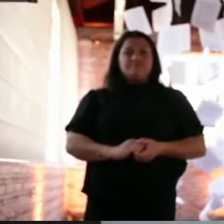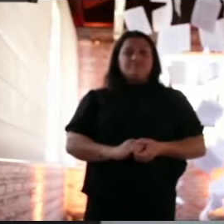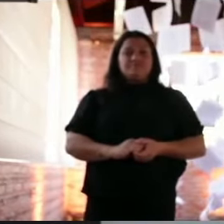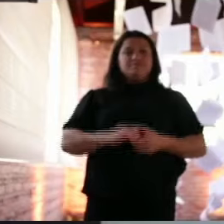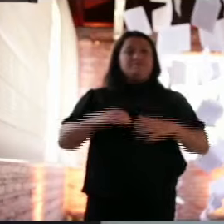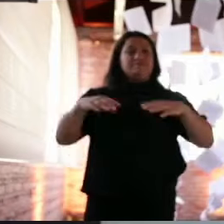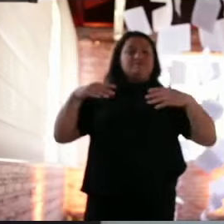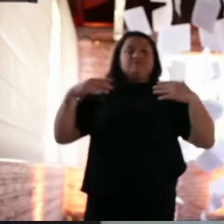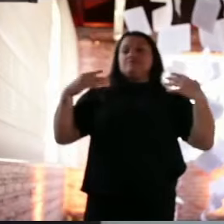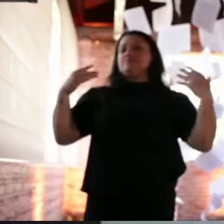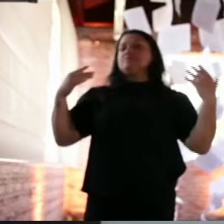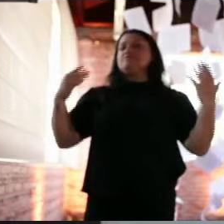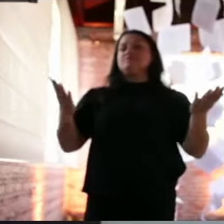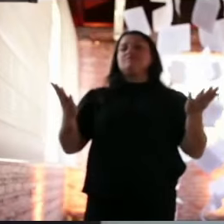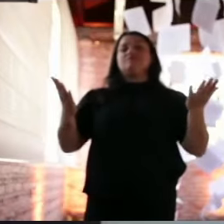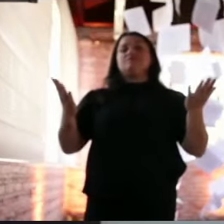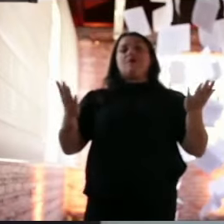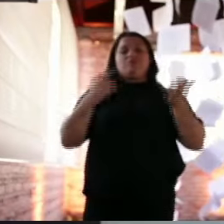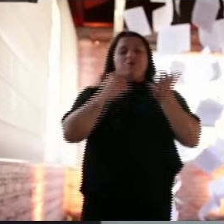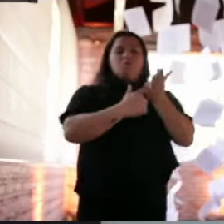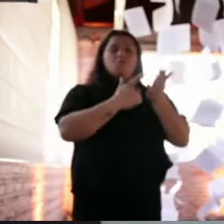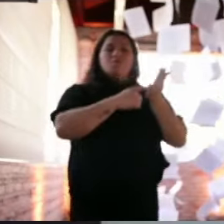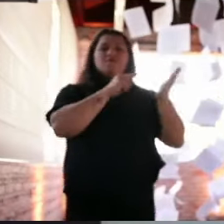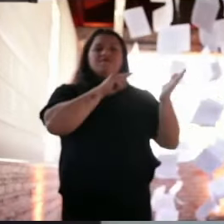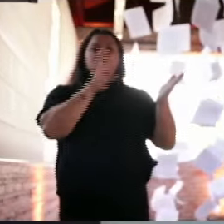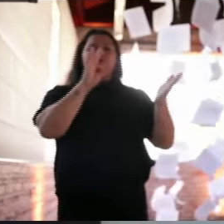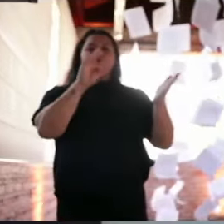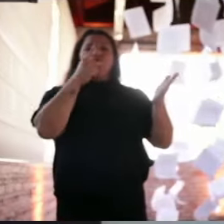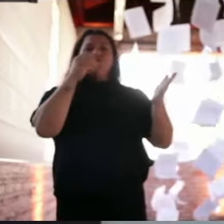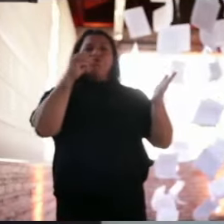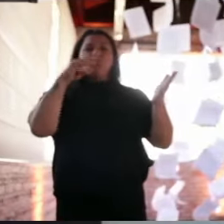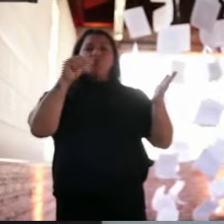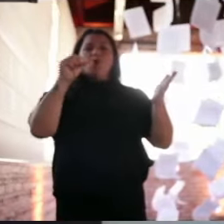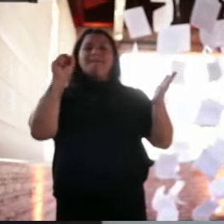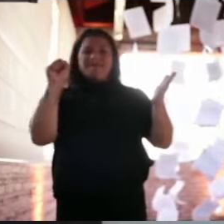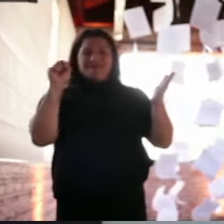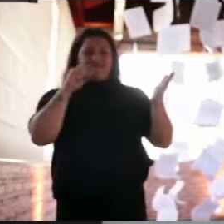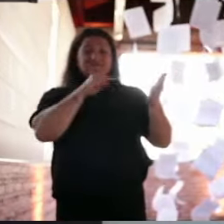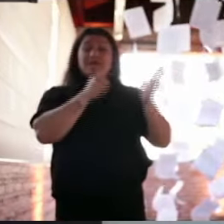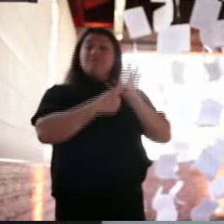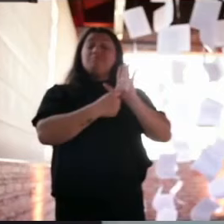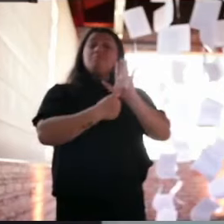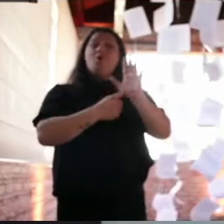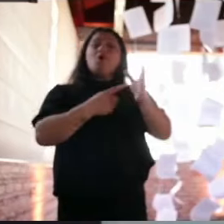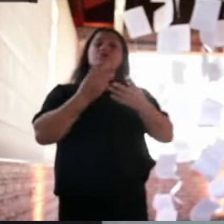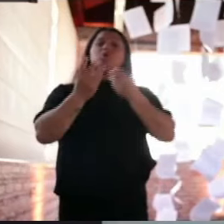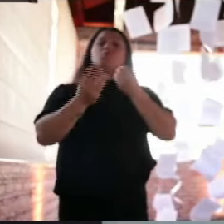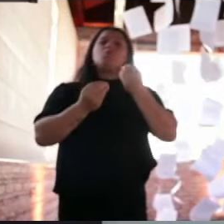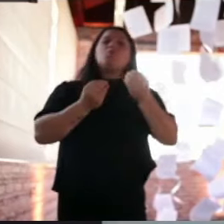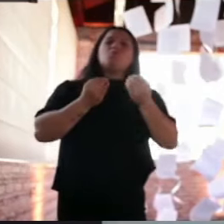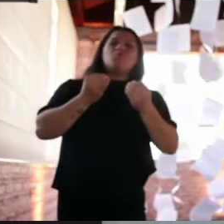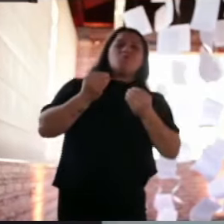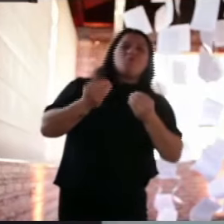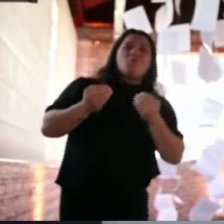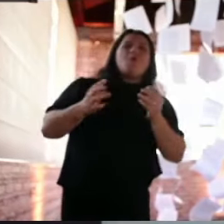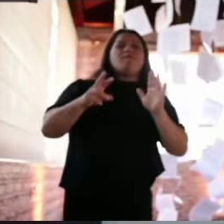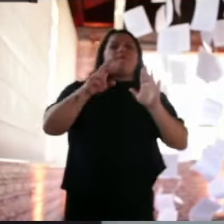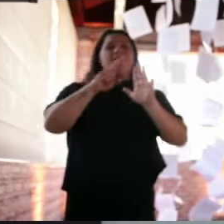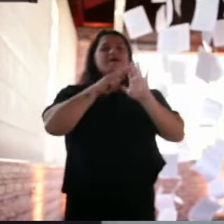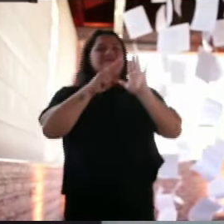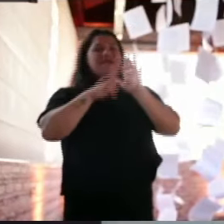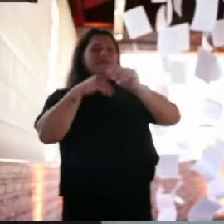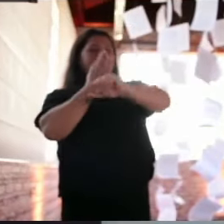retomaria aqui um livro do Thomas laker que ele vai mostrando como os manuais da